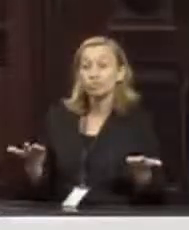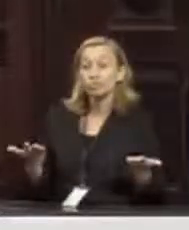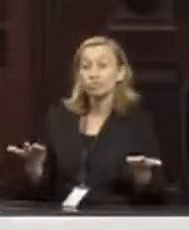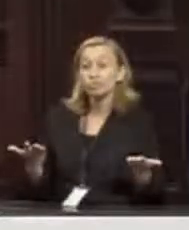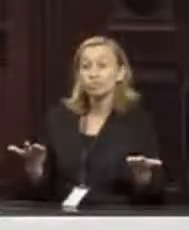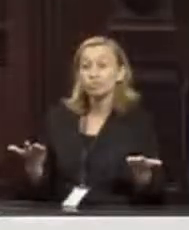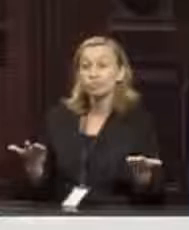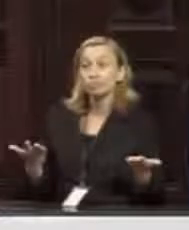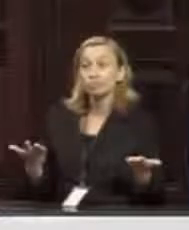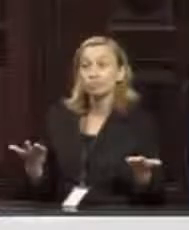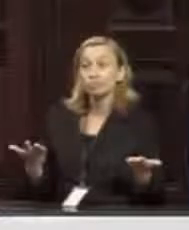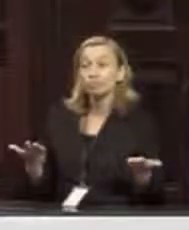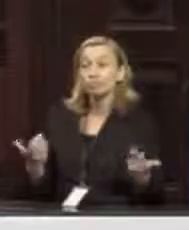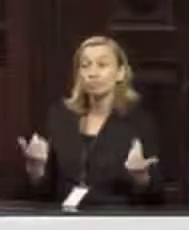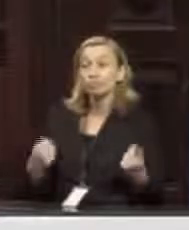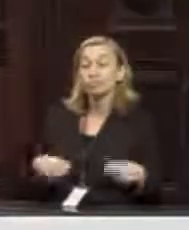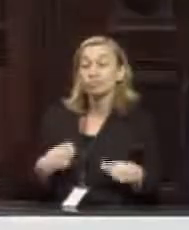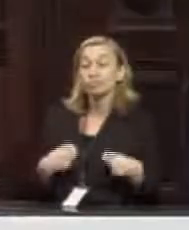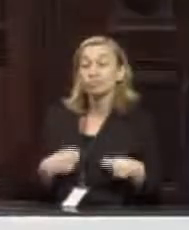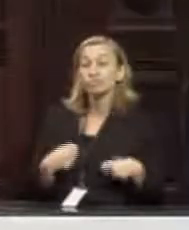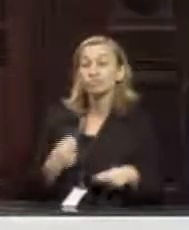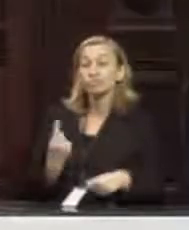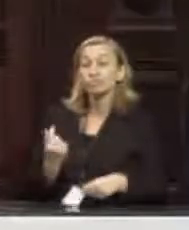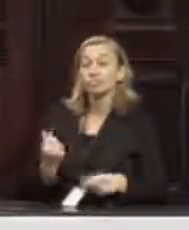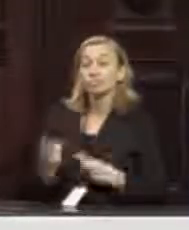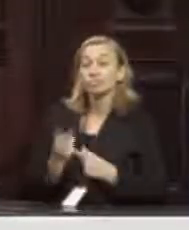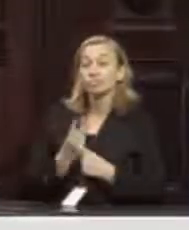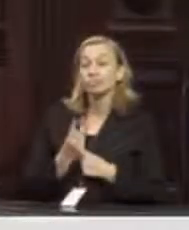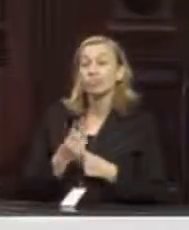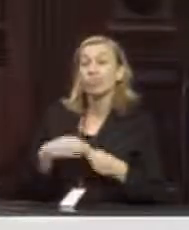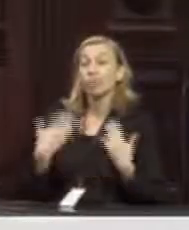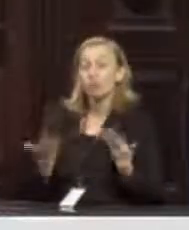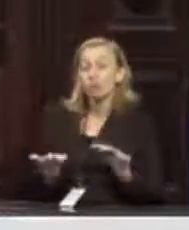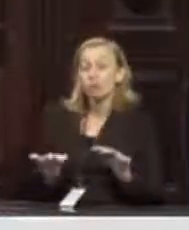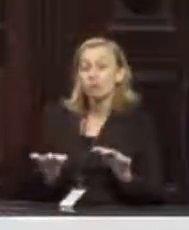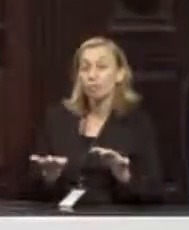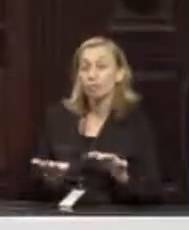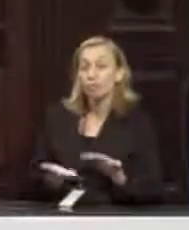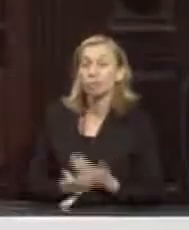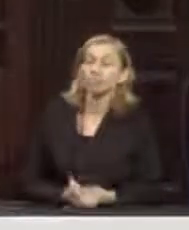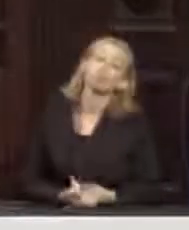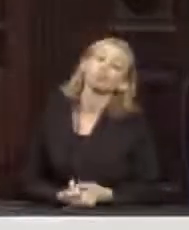em cima daquilo que está se prevendo?